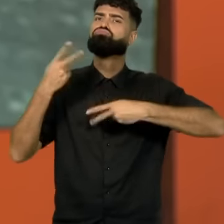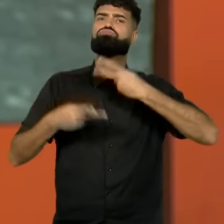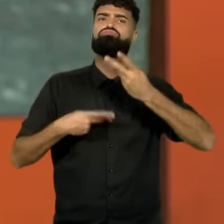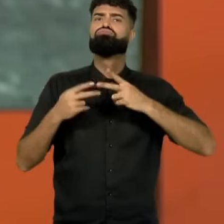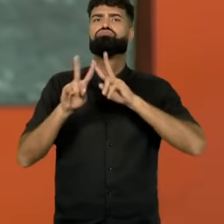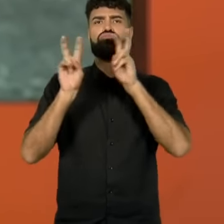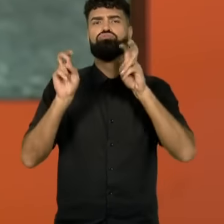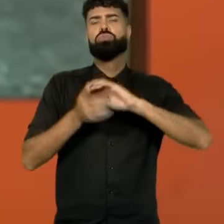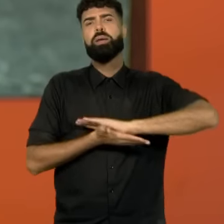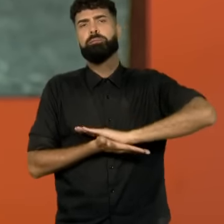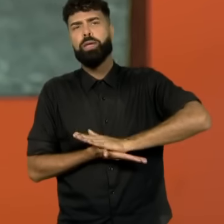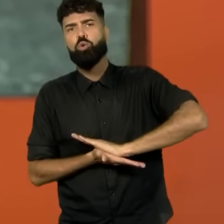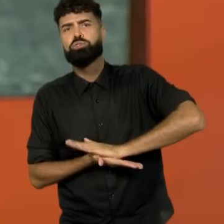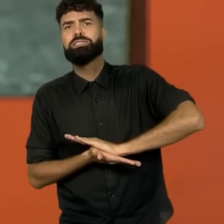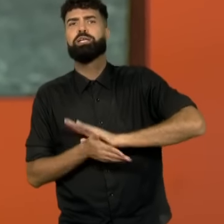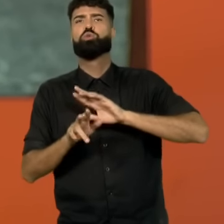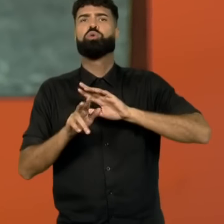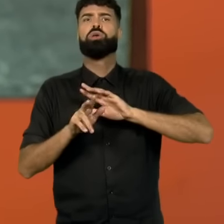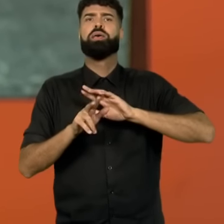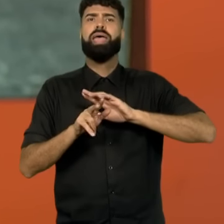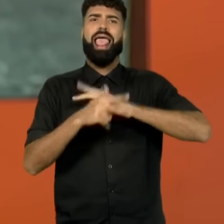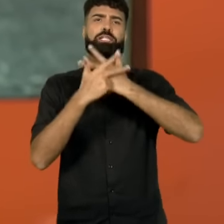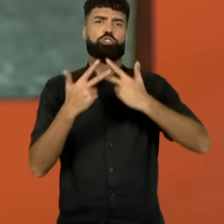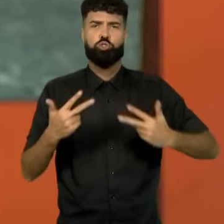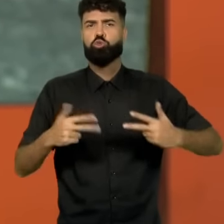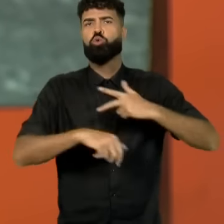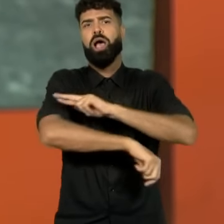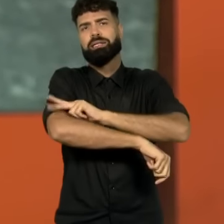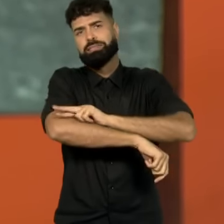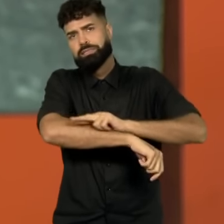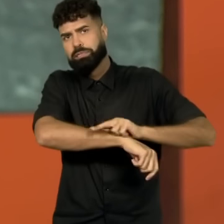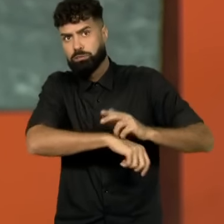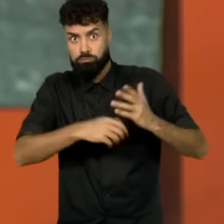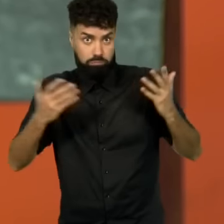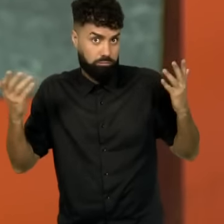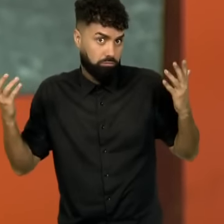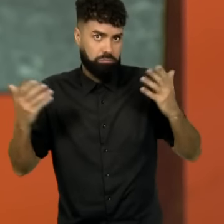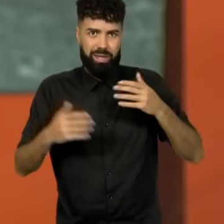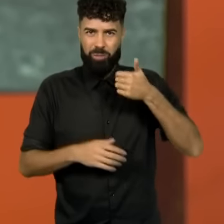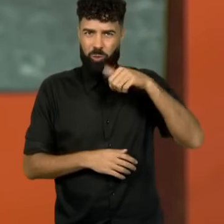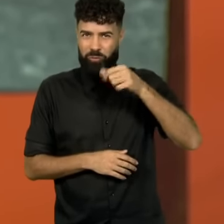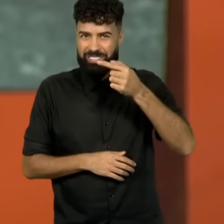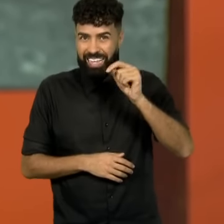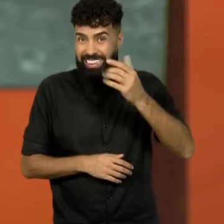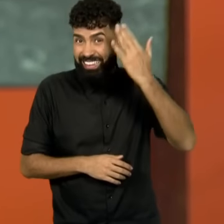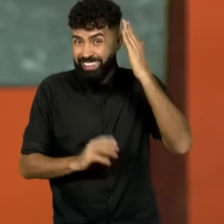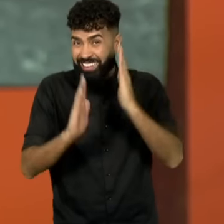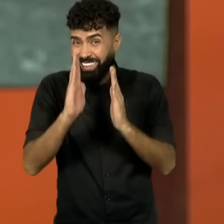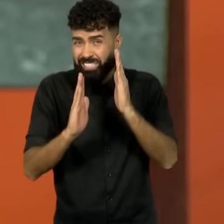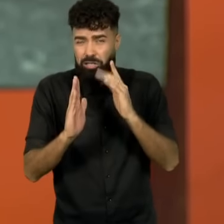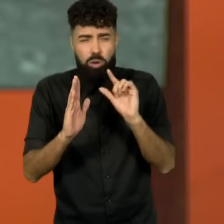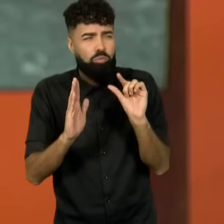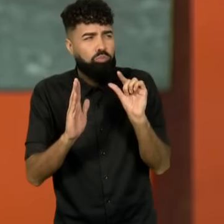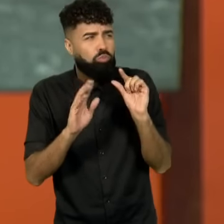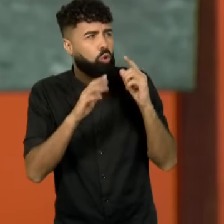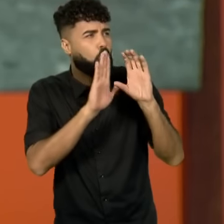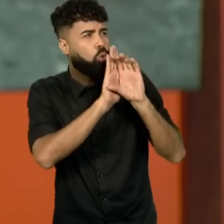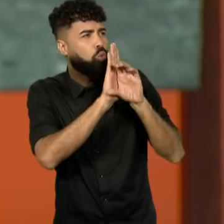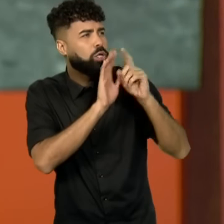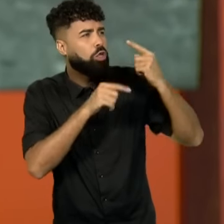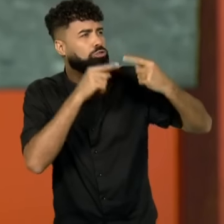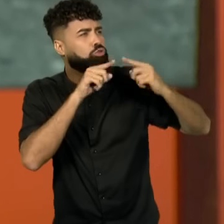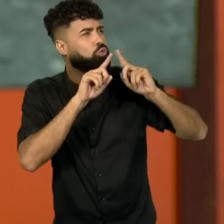ao preconceito étnico-racial. Ou seja... Na década de 70, quando isso ainda era muito pouco discutido, ela já levantava